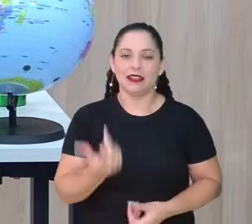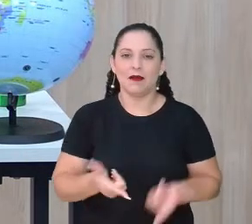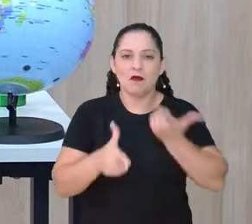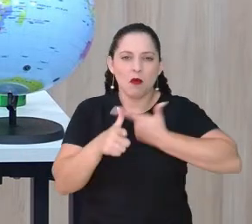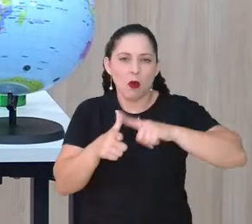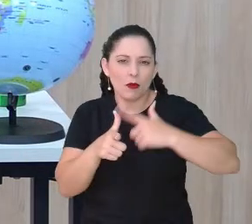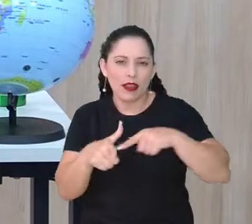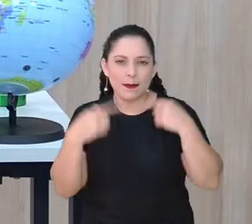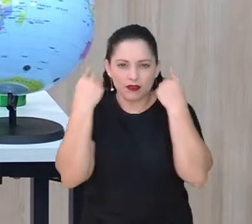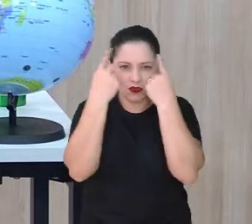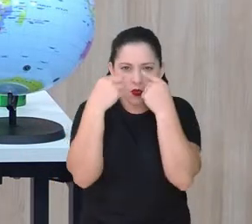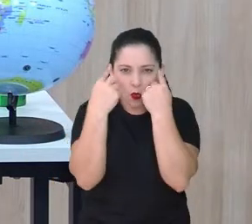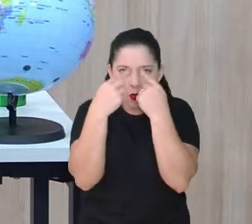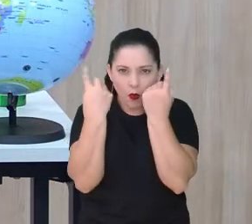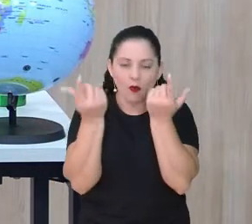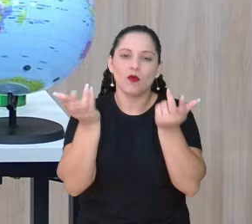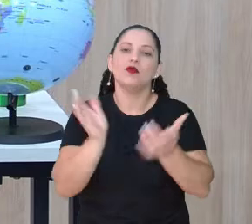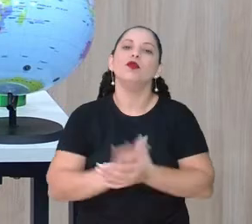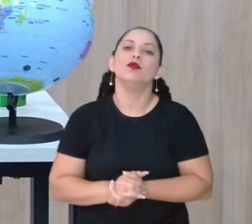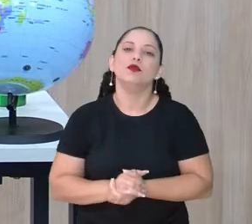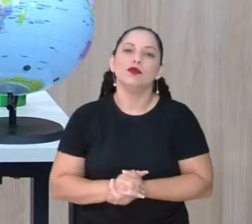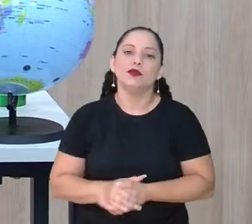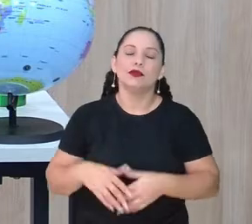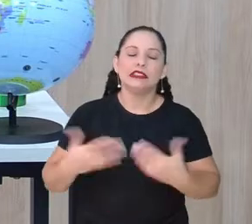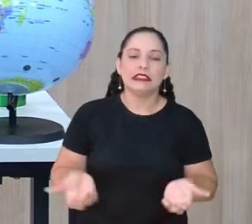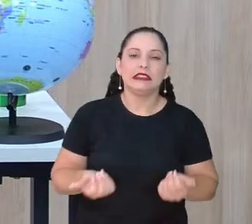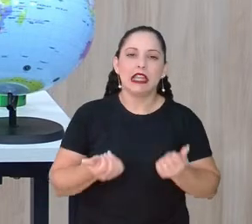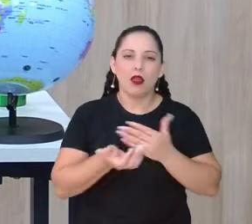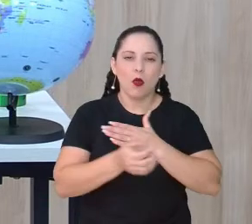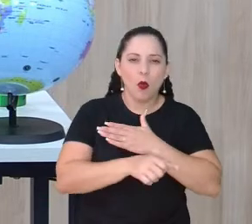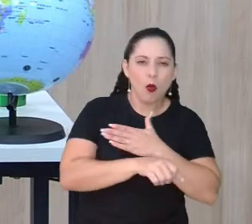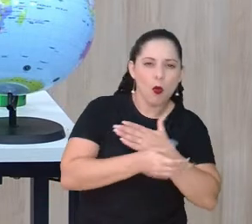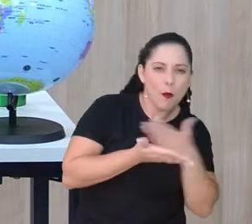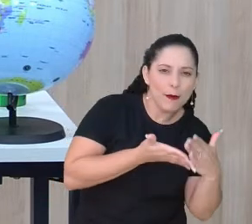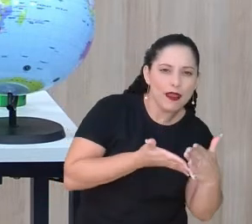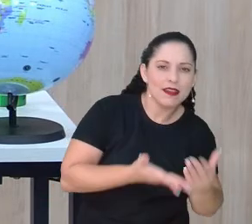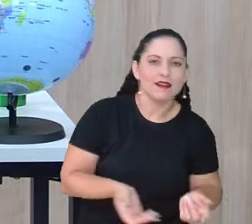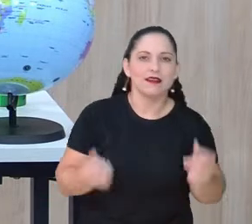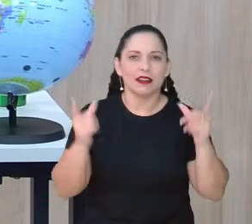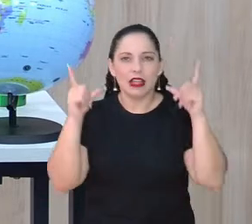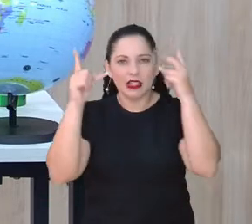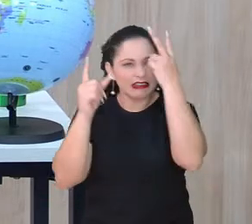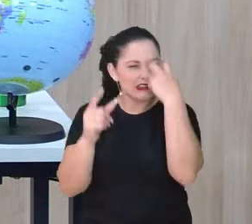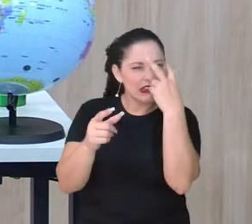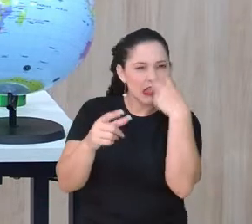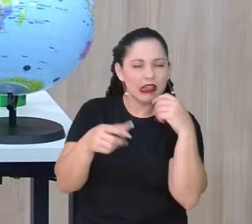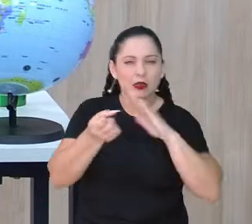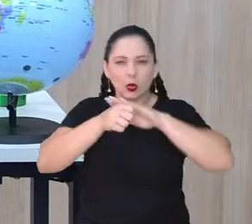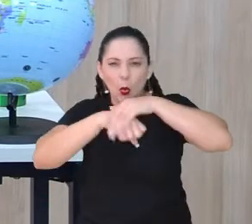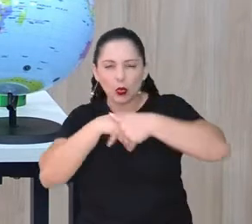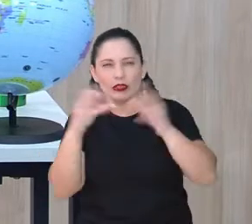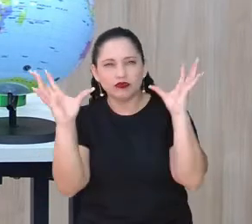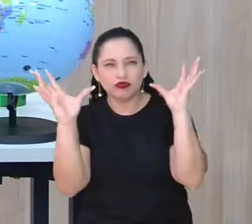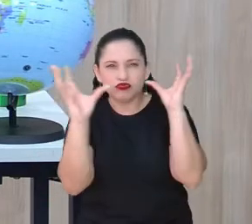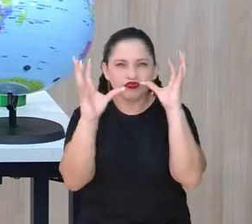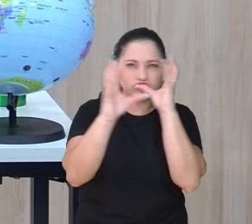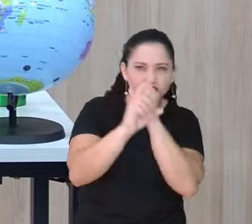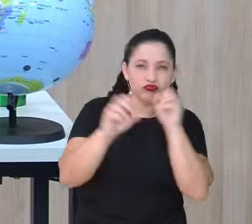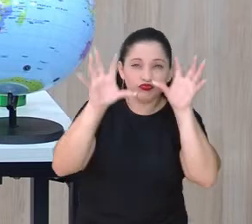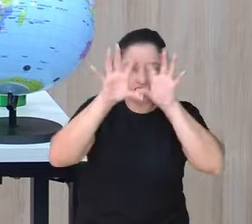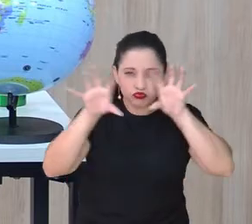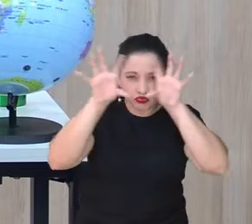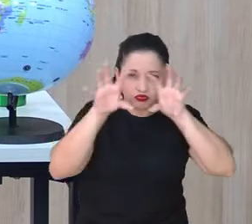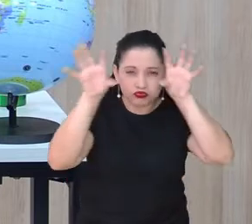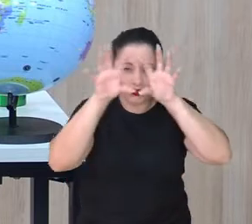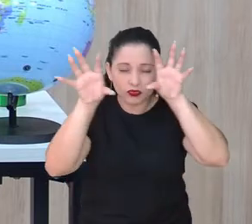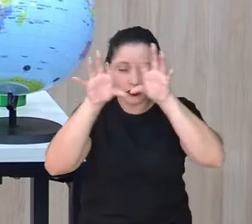diversas espécies de cegueira, que vai desde a cegueira noturna, que atinge as pessoas de maior idade, onde com pouca luz